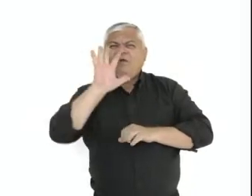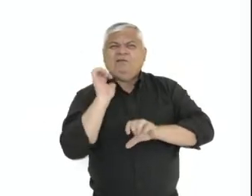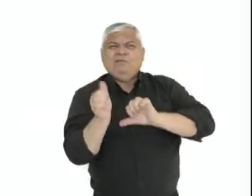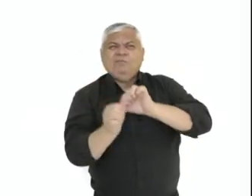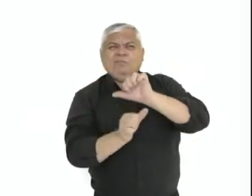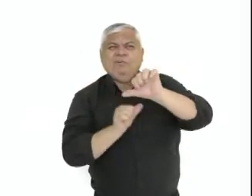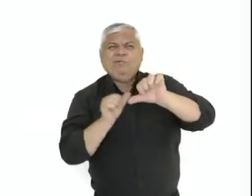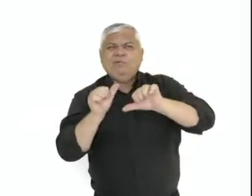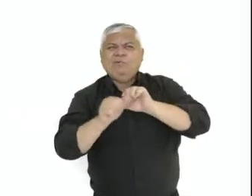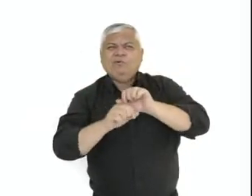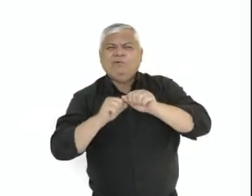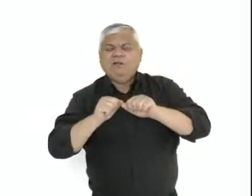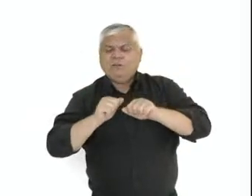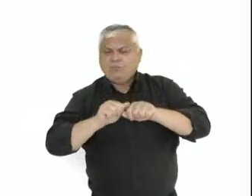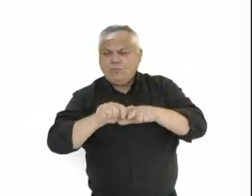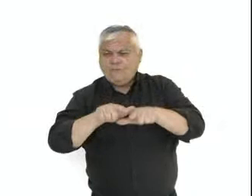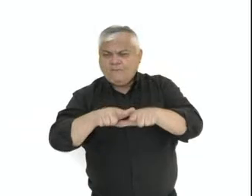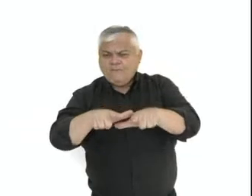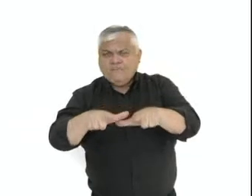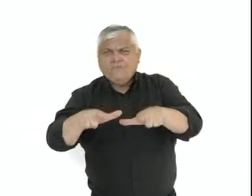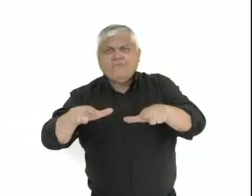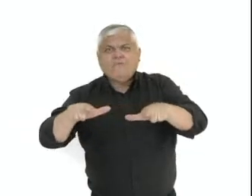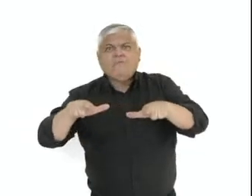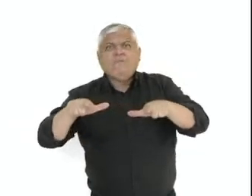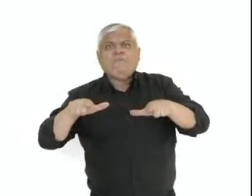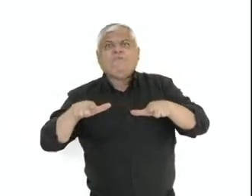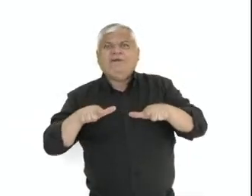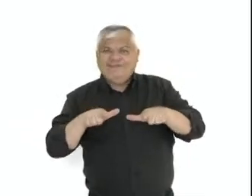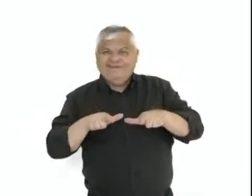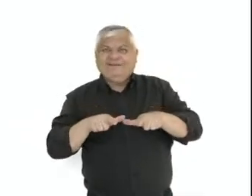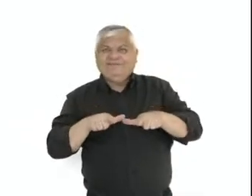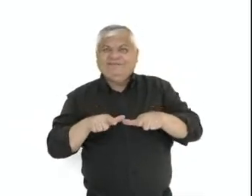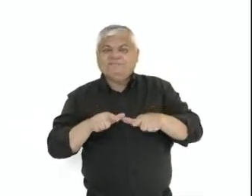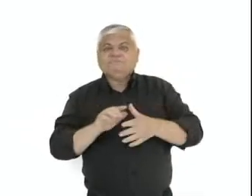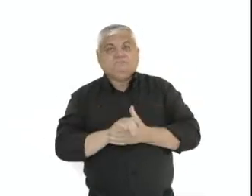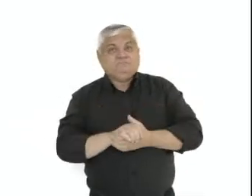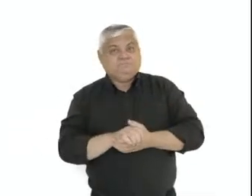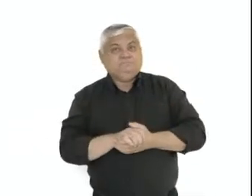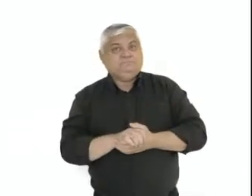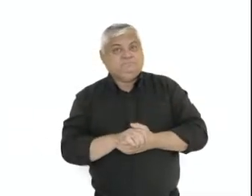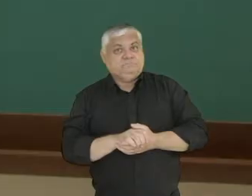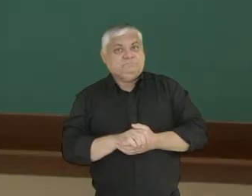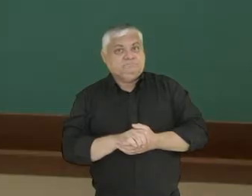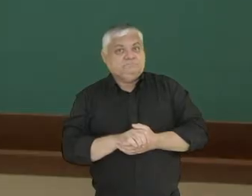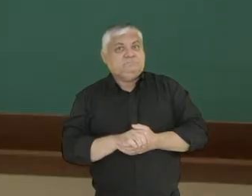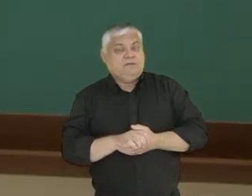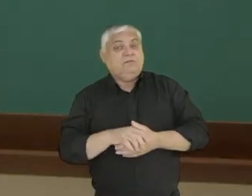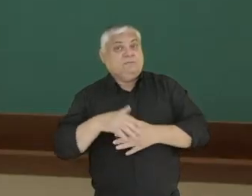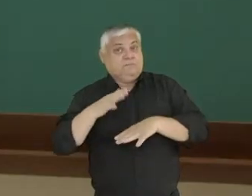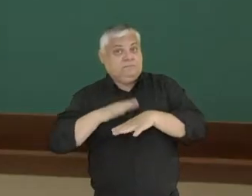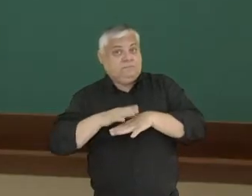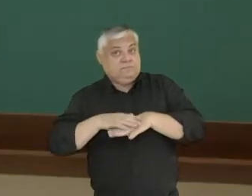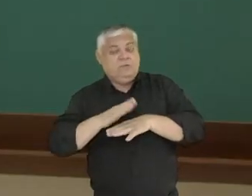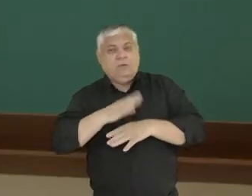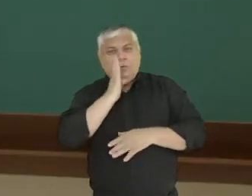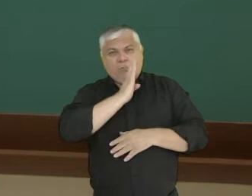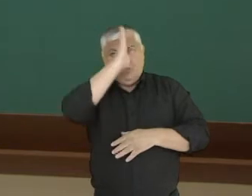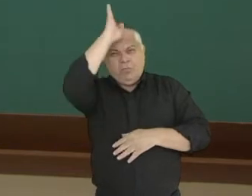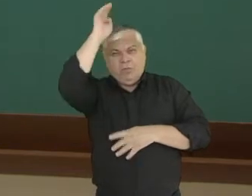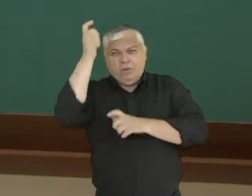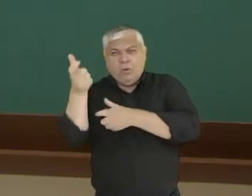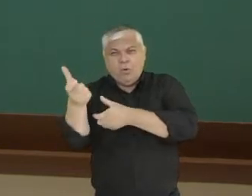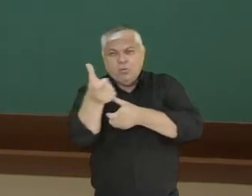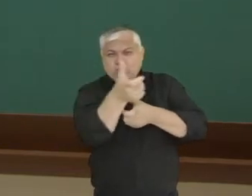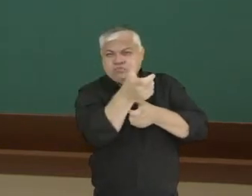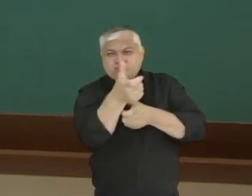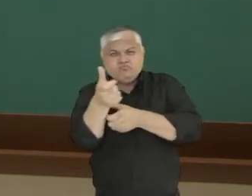cobertura vegetal à medida com que esse fogo ele vai se espalhando. É claro que a ação do Corpo de Bombeiros e dos